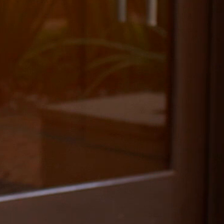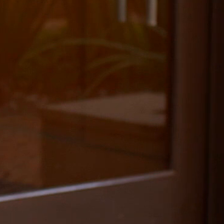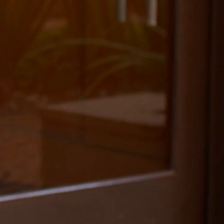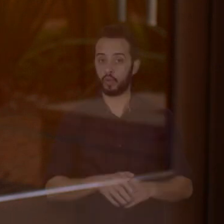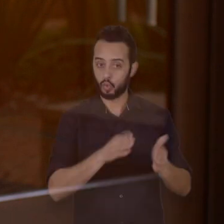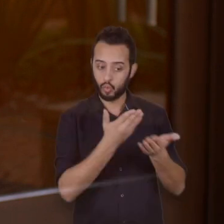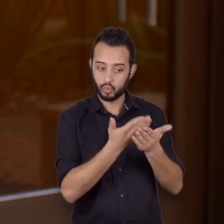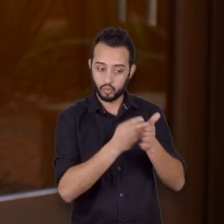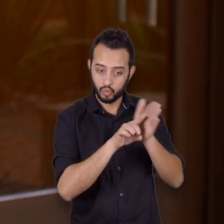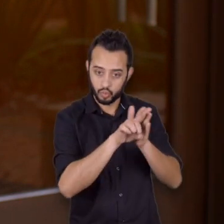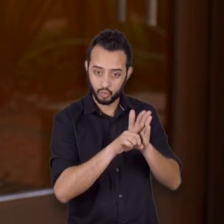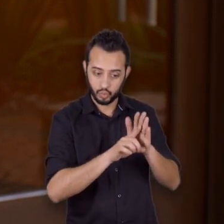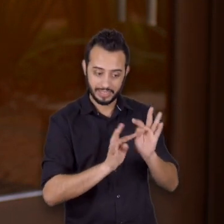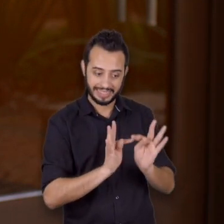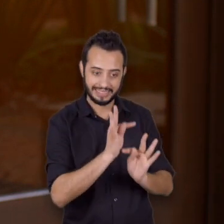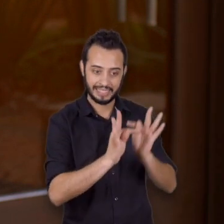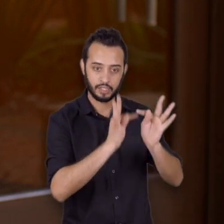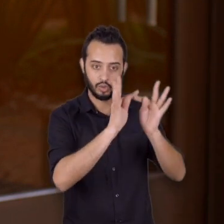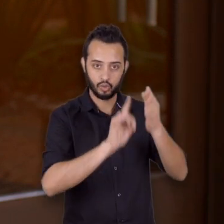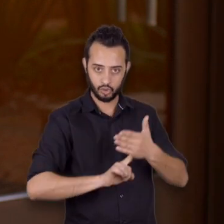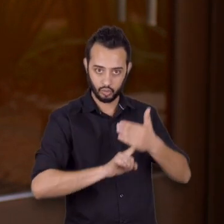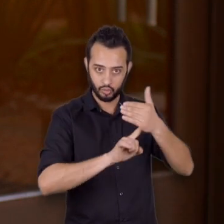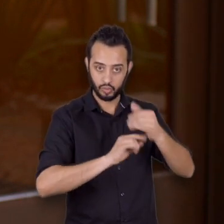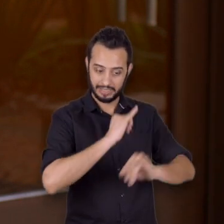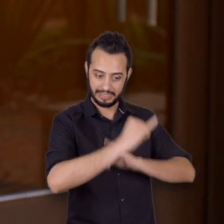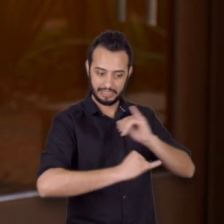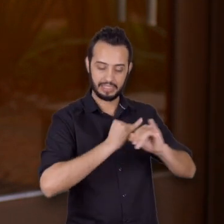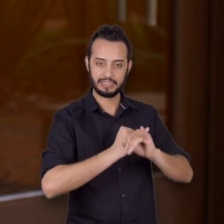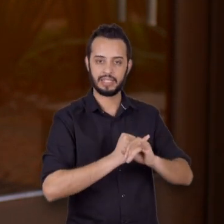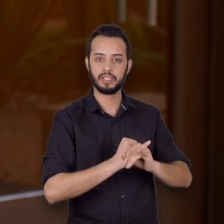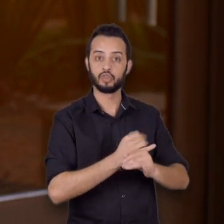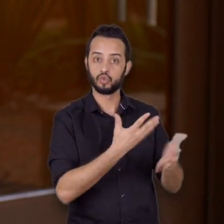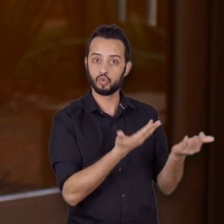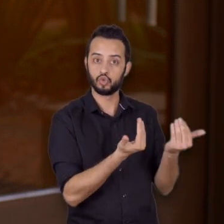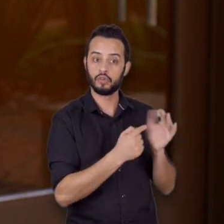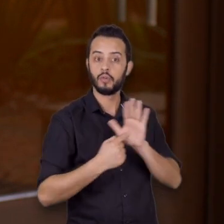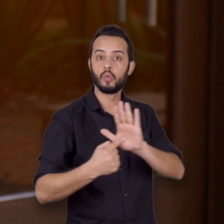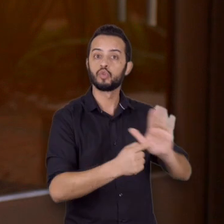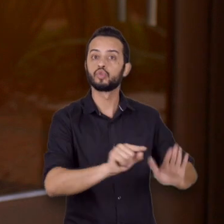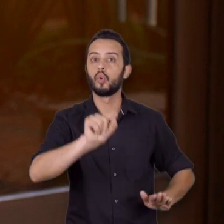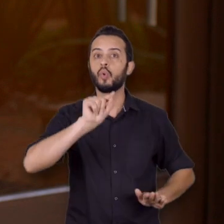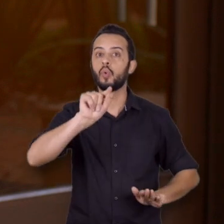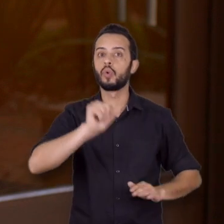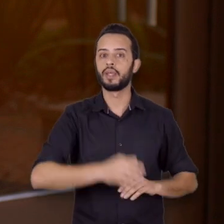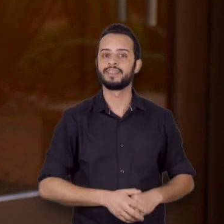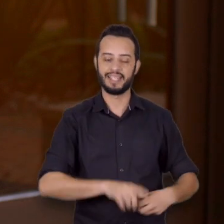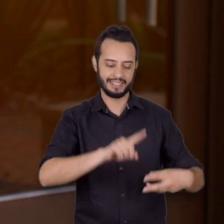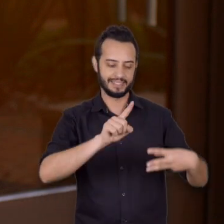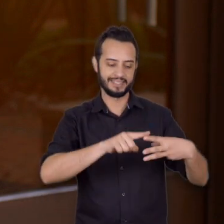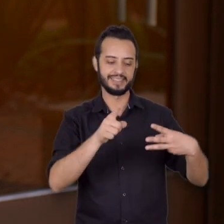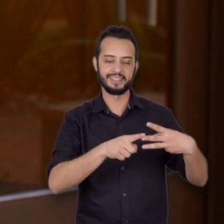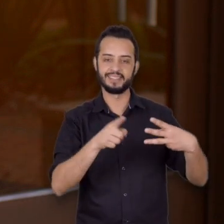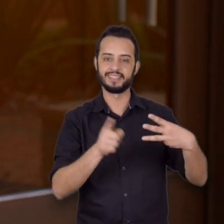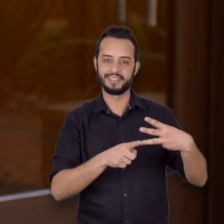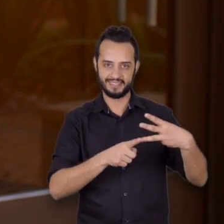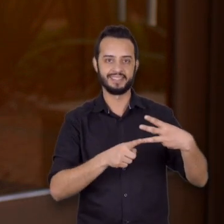Os estudos aí de tecnologia móvel e práticas dos jovens, eles revelaram o seguinte, que para os jovens existem 3 modos